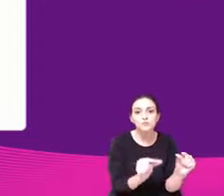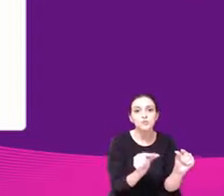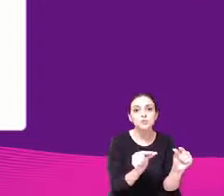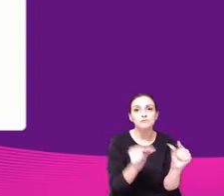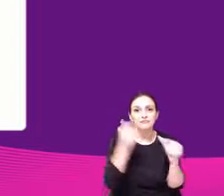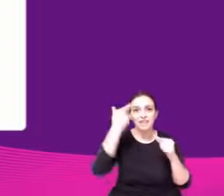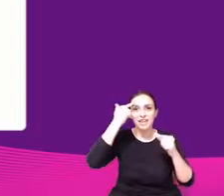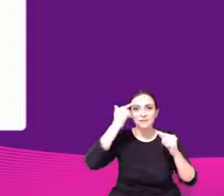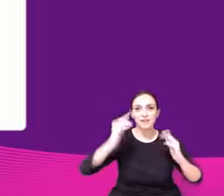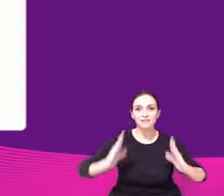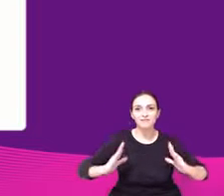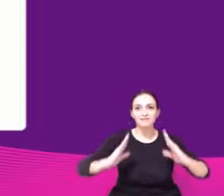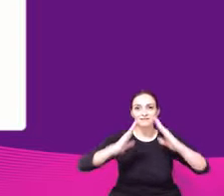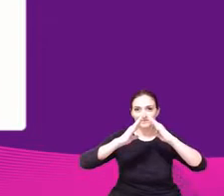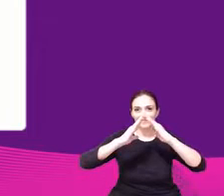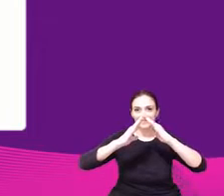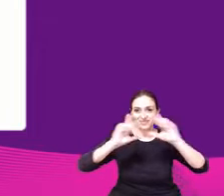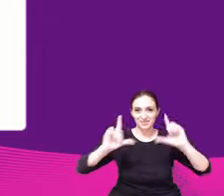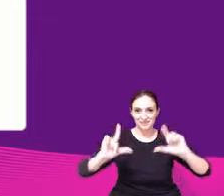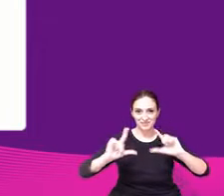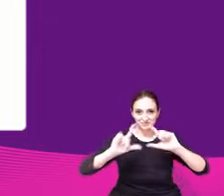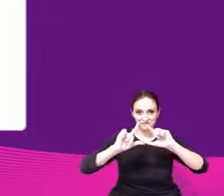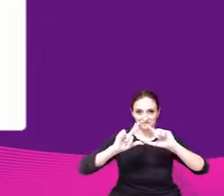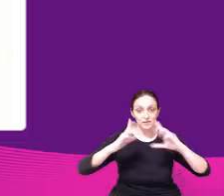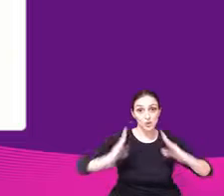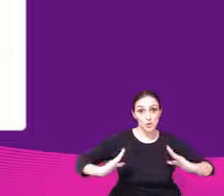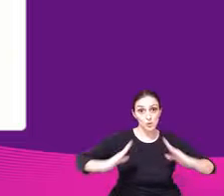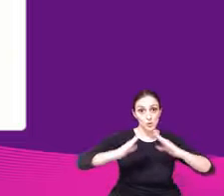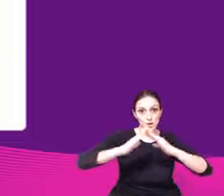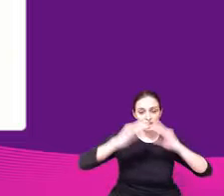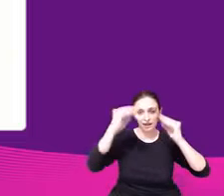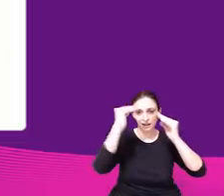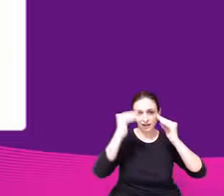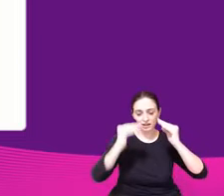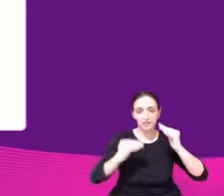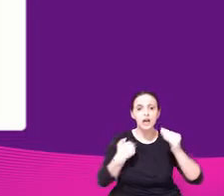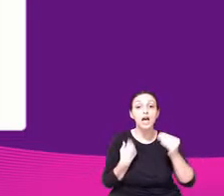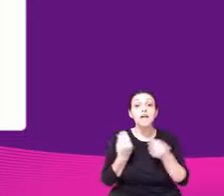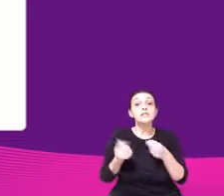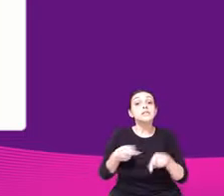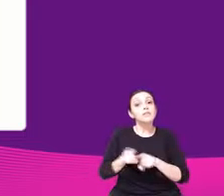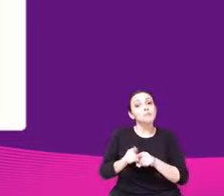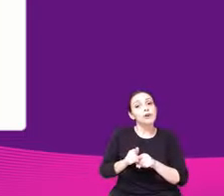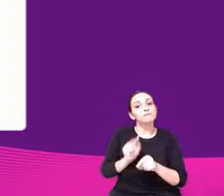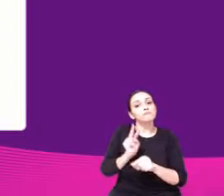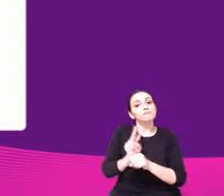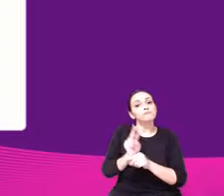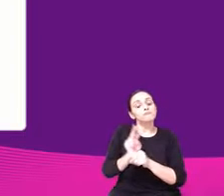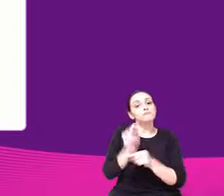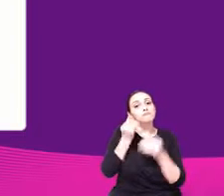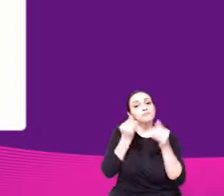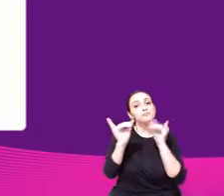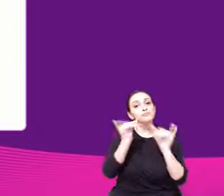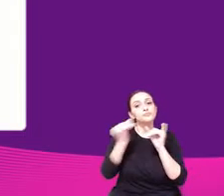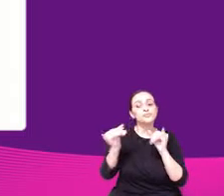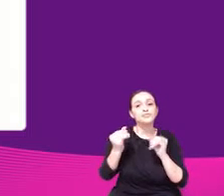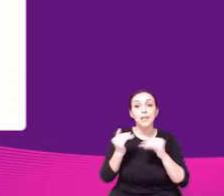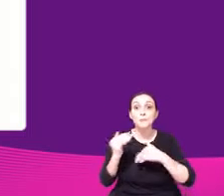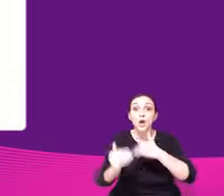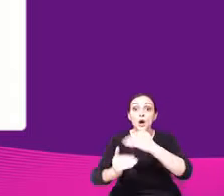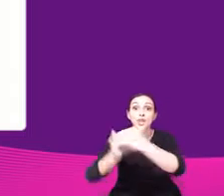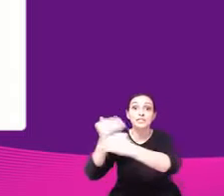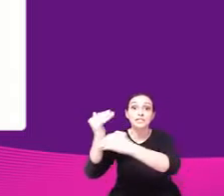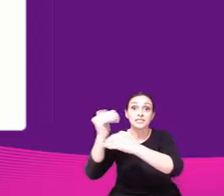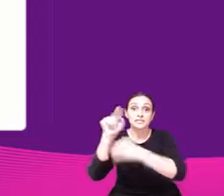pirâmide lá atrás, né? E também, né, de começar a prevenir as complicações da doença renal